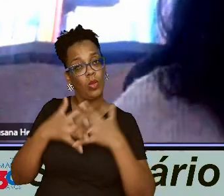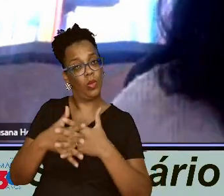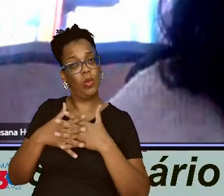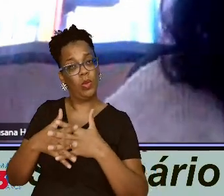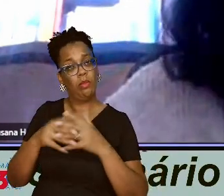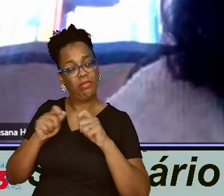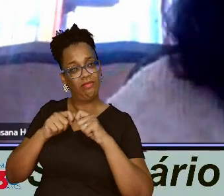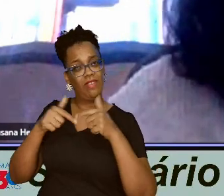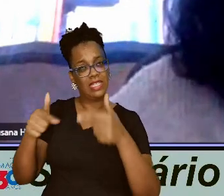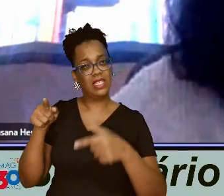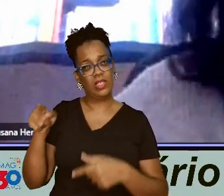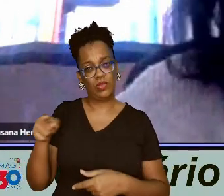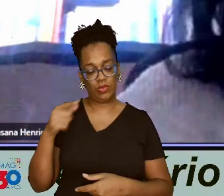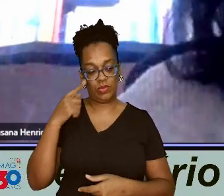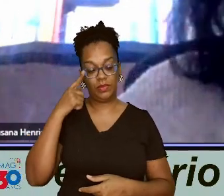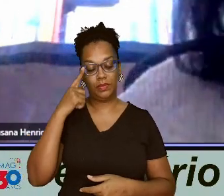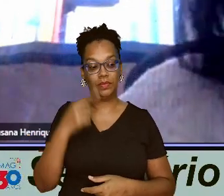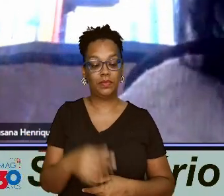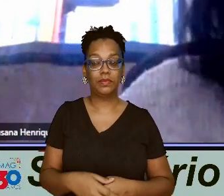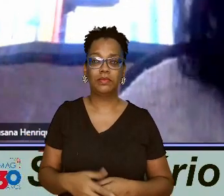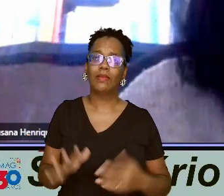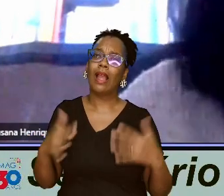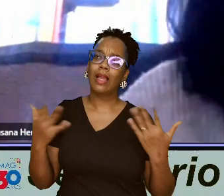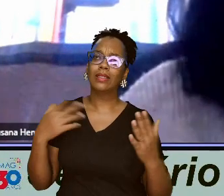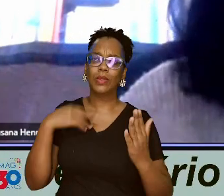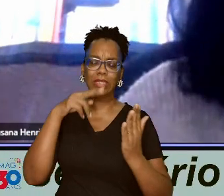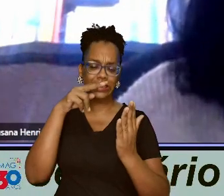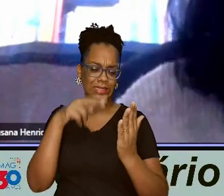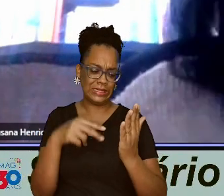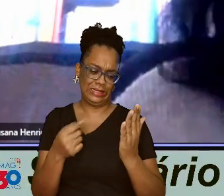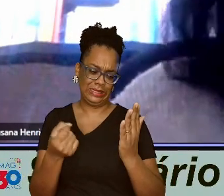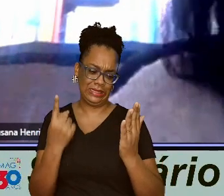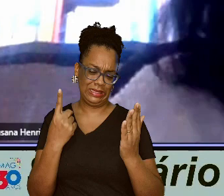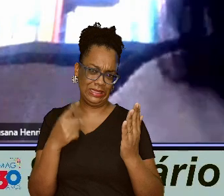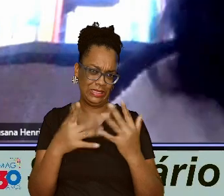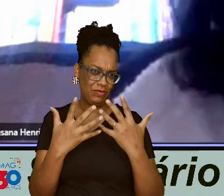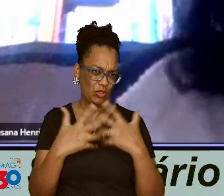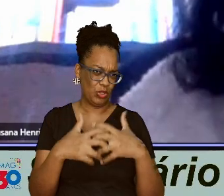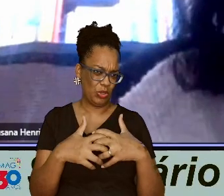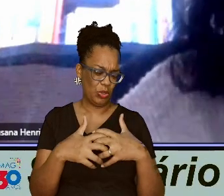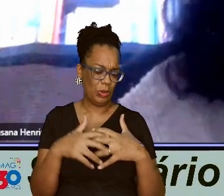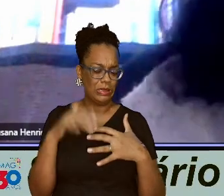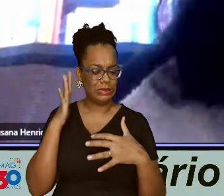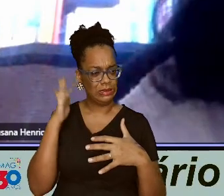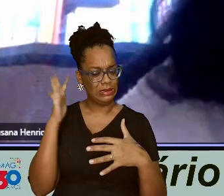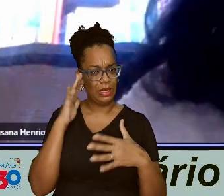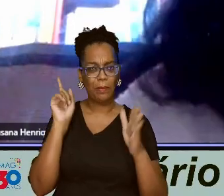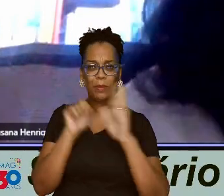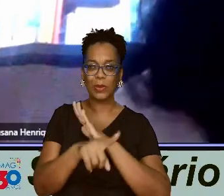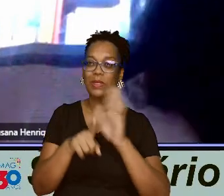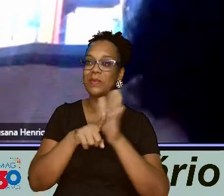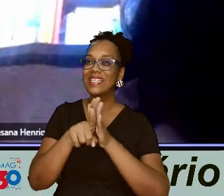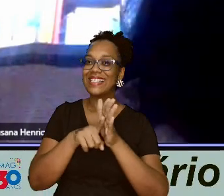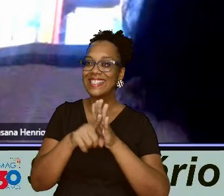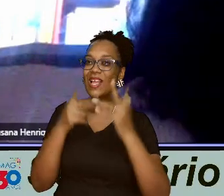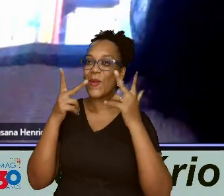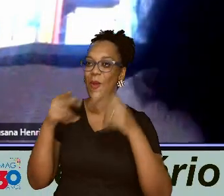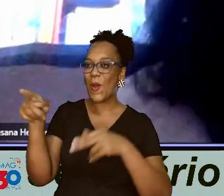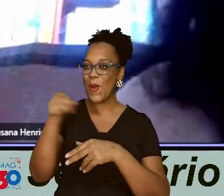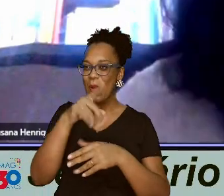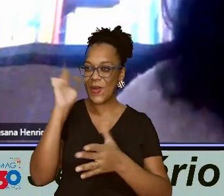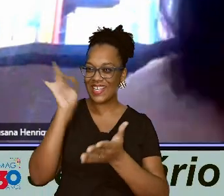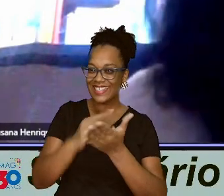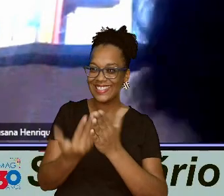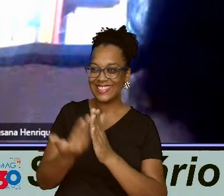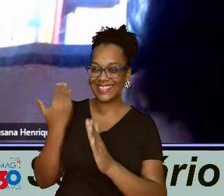aqui. E aí, quando eu li aquilo, eu falei, gente, será que isso aqui funcionou? E daí eu fiquei com a mesma pergunta de pesquisa que vocês tiveram originariamente, que é,